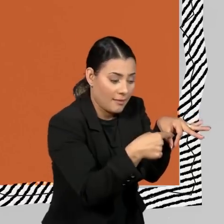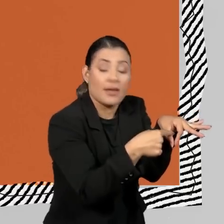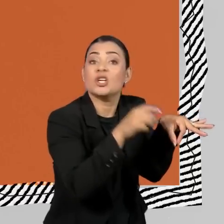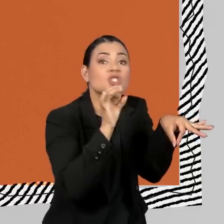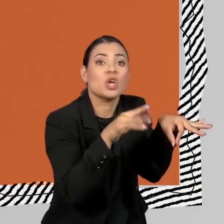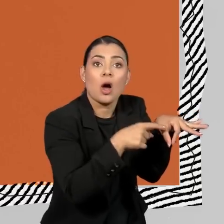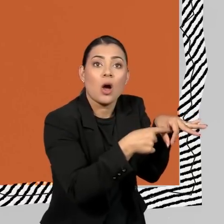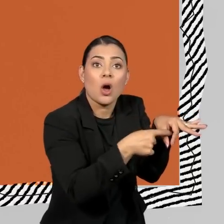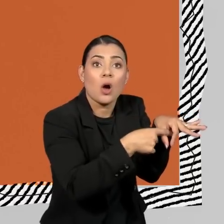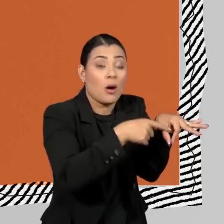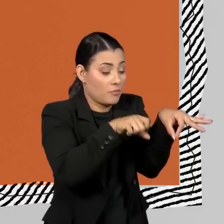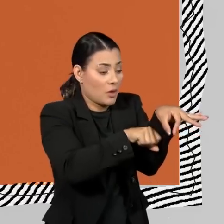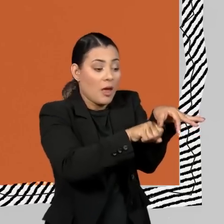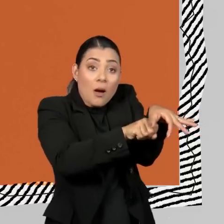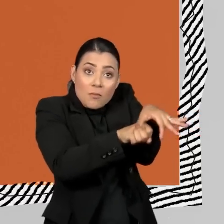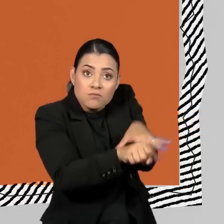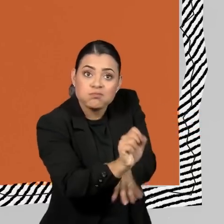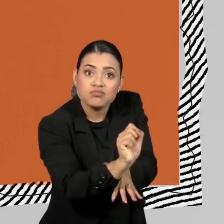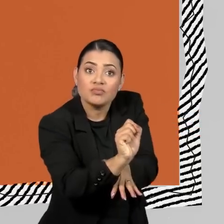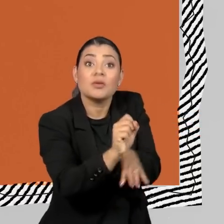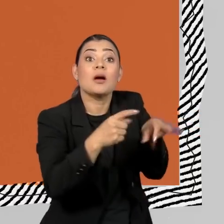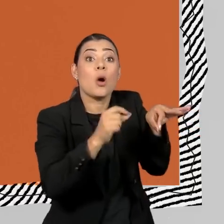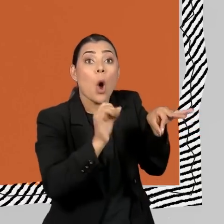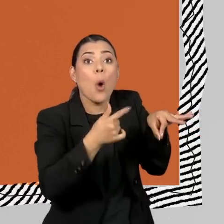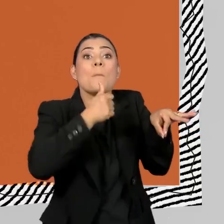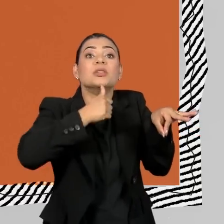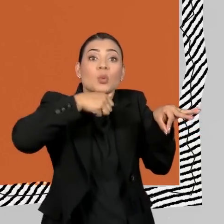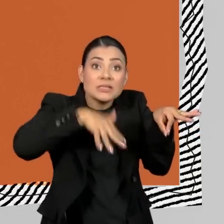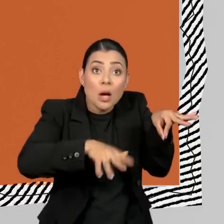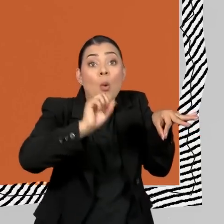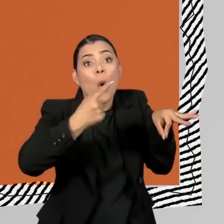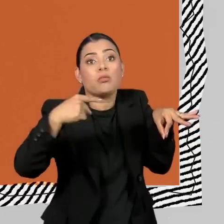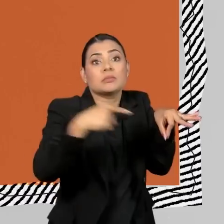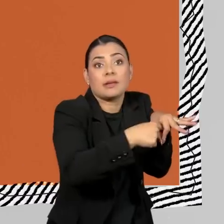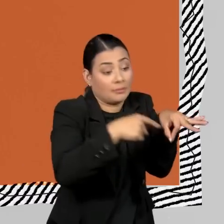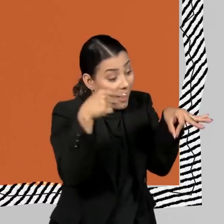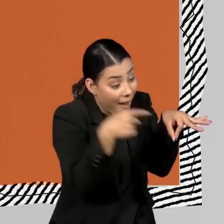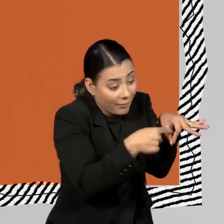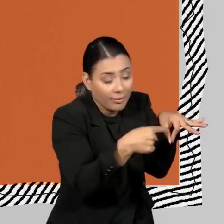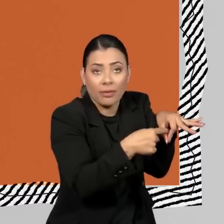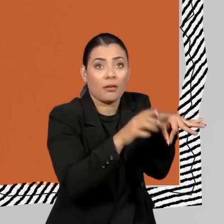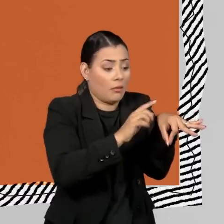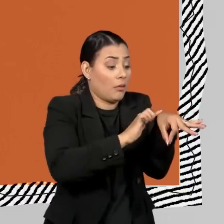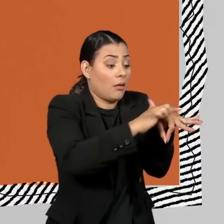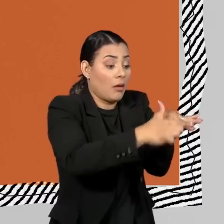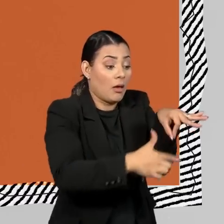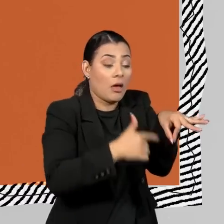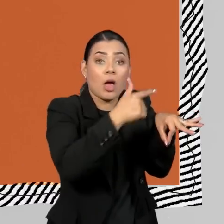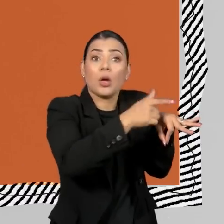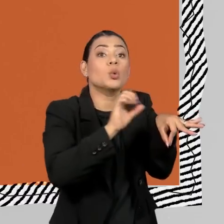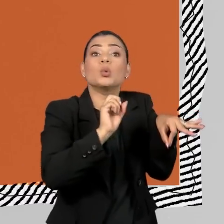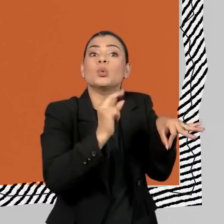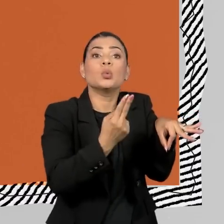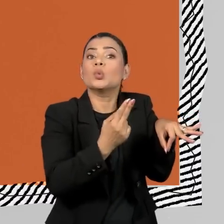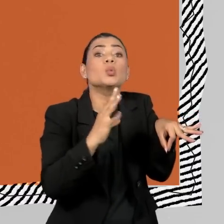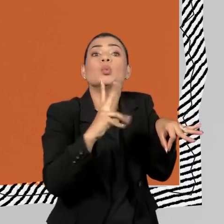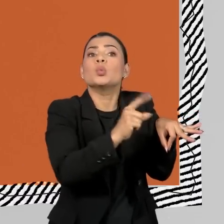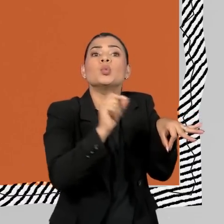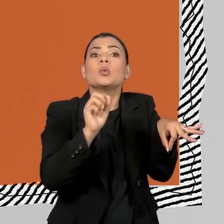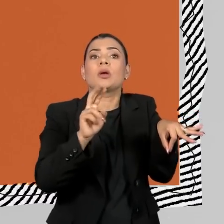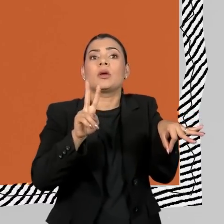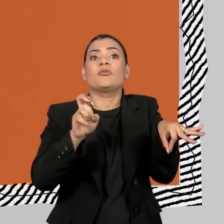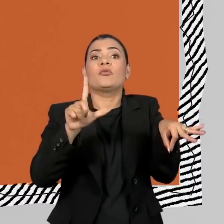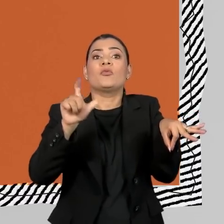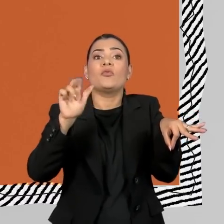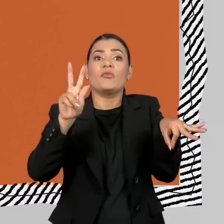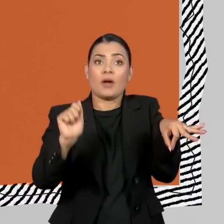onde sai o bebê, a menstruação e por onde acontece a penetração, tá? Essa parte toda, na vulva, essa parte